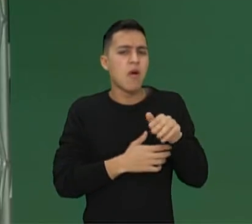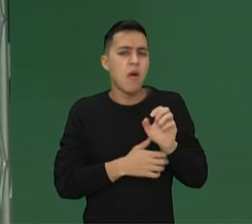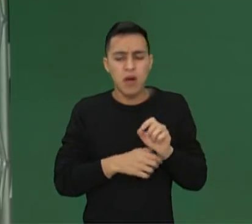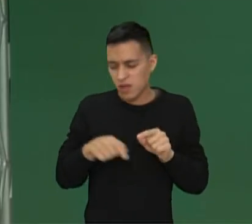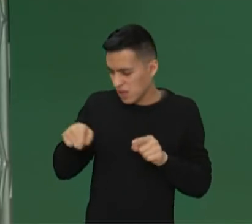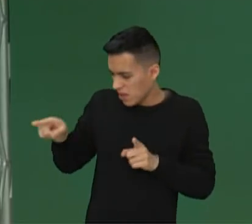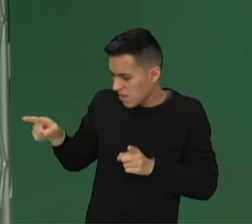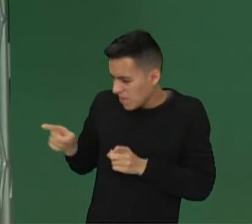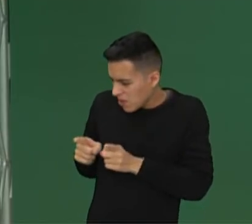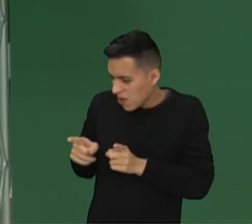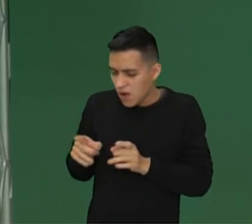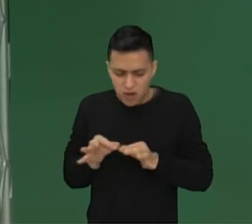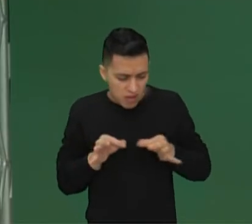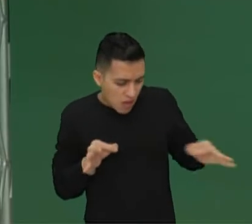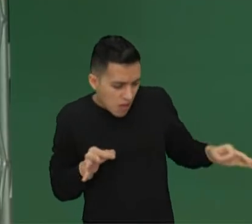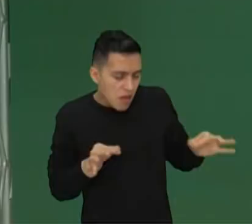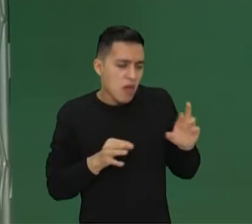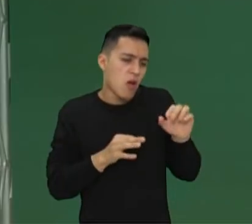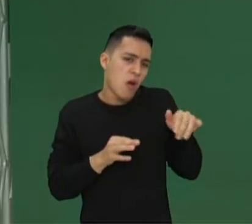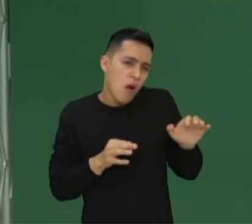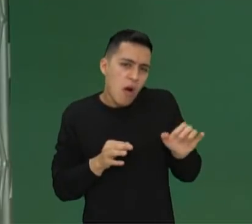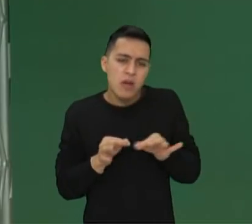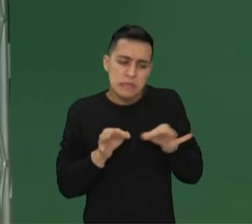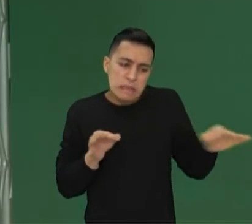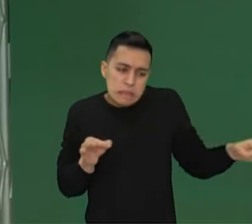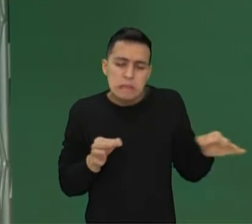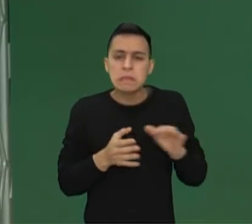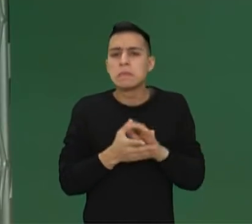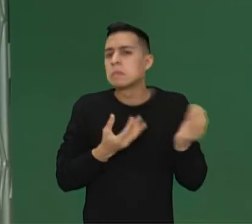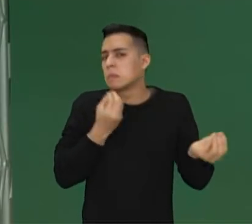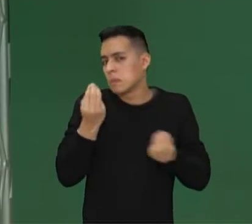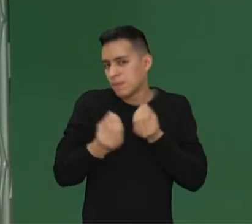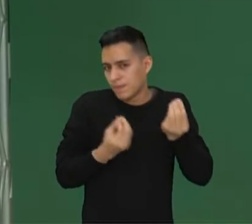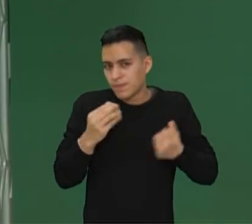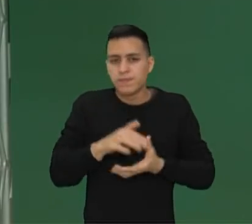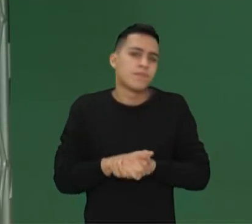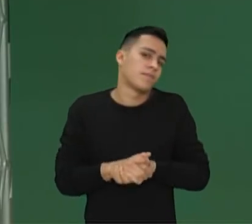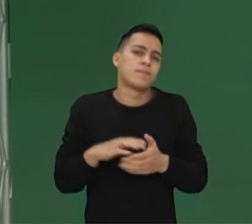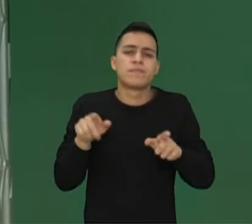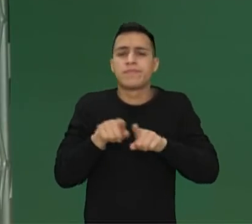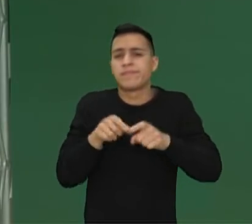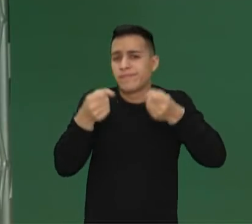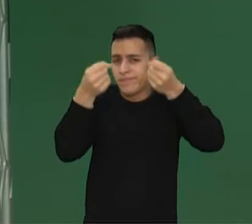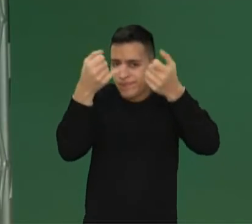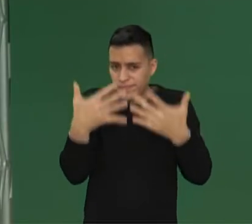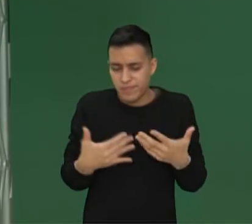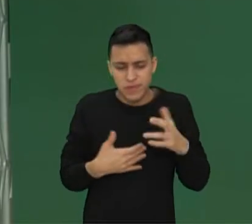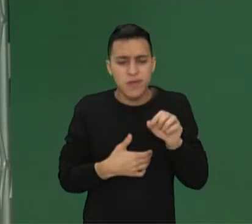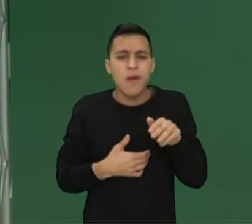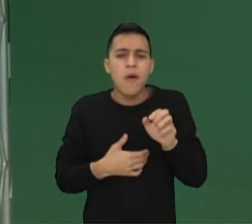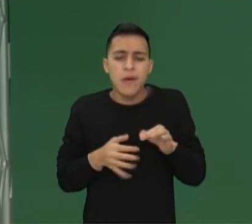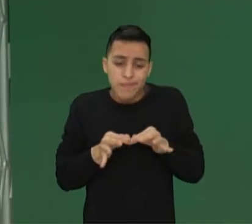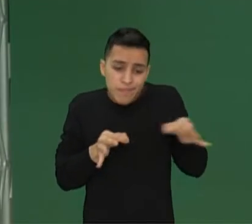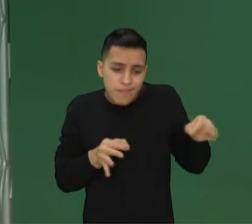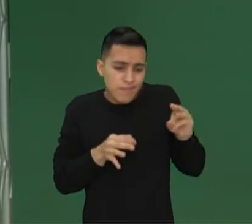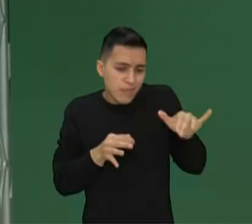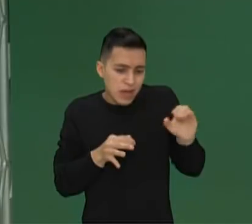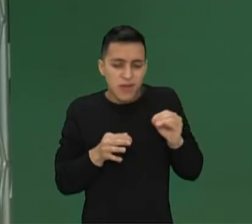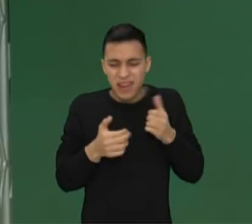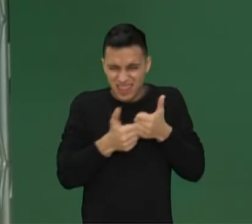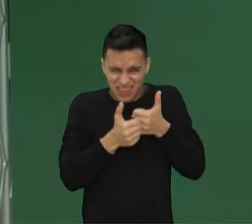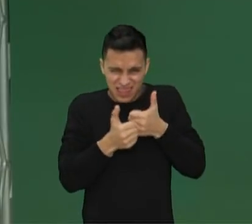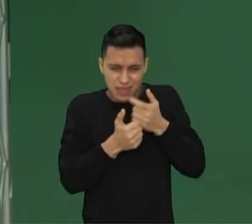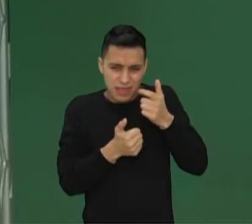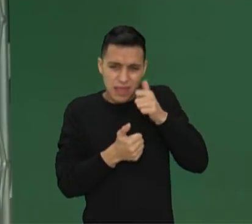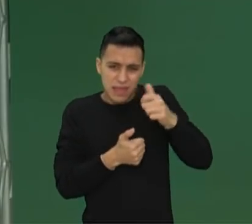o rock menor, o rock do lado do rei, e falamos também do rock maior, o rock do lado da